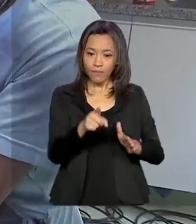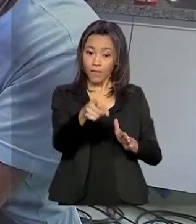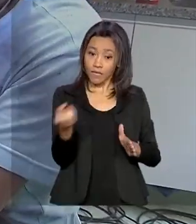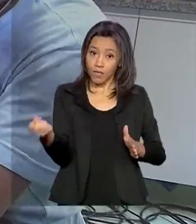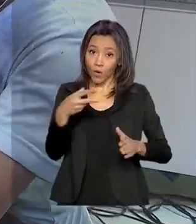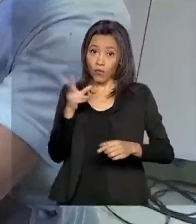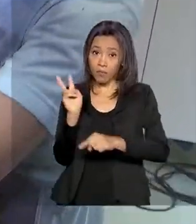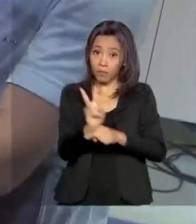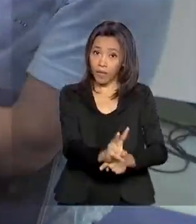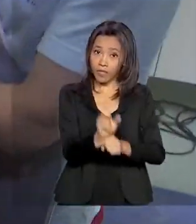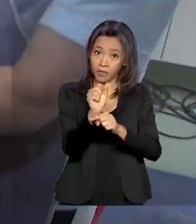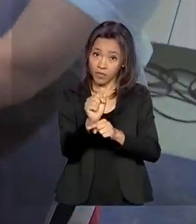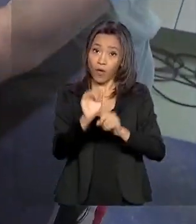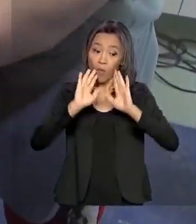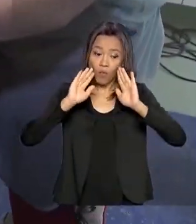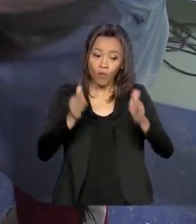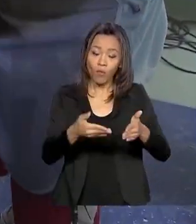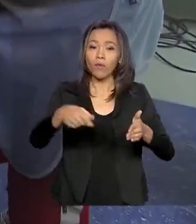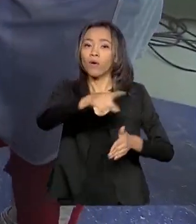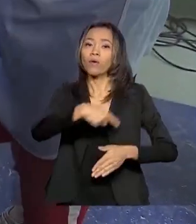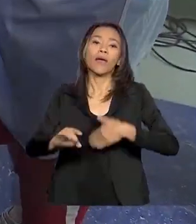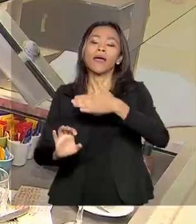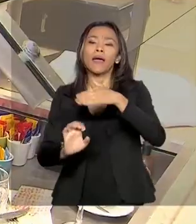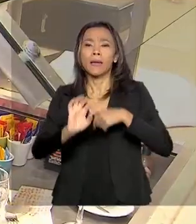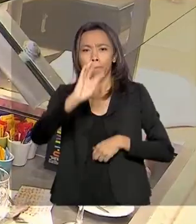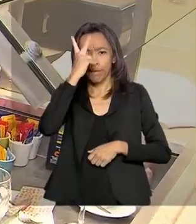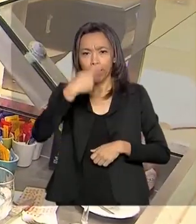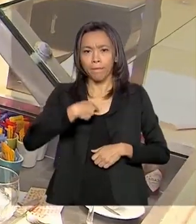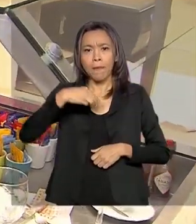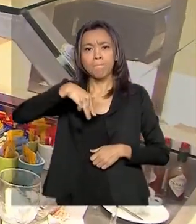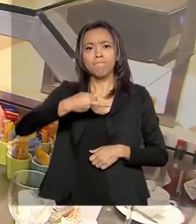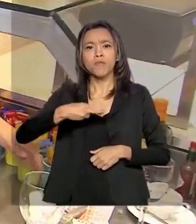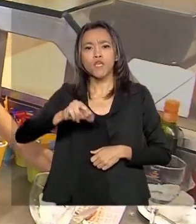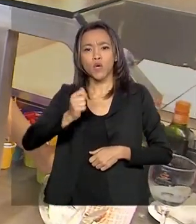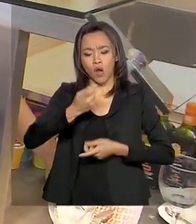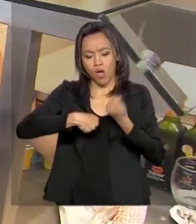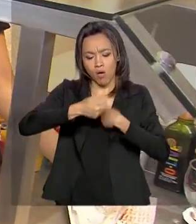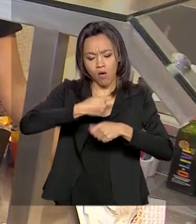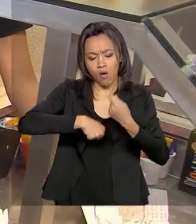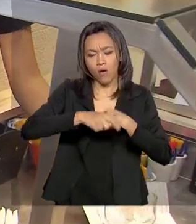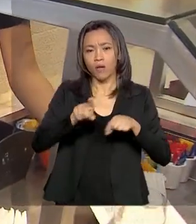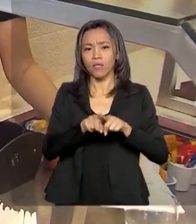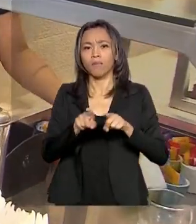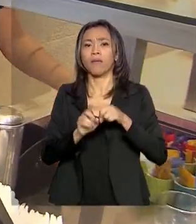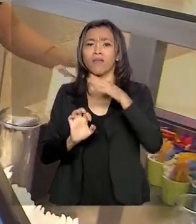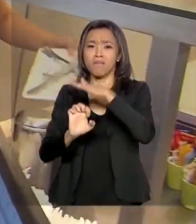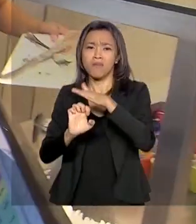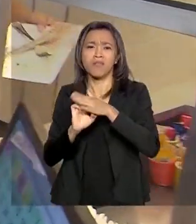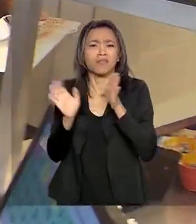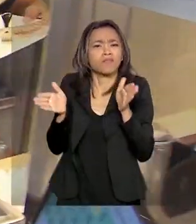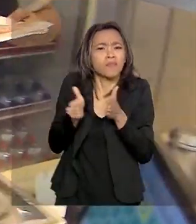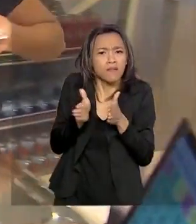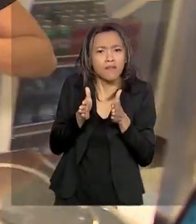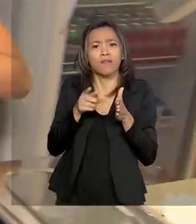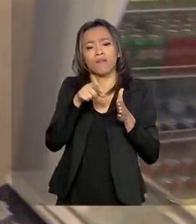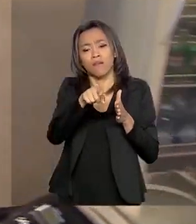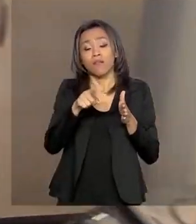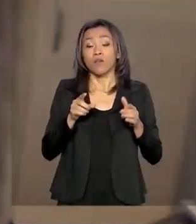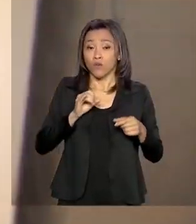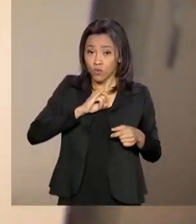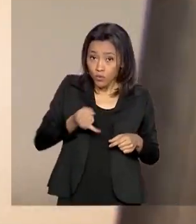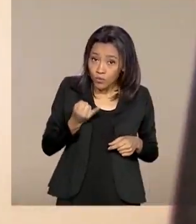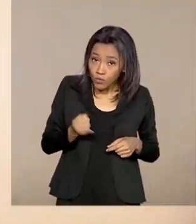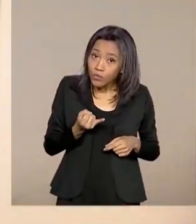voltada para microempreendedores individuais e micro e pequenas empresas. As taxas de juros